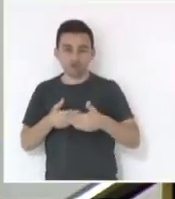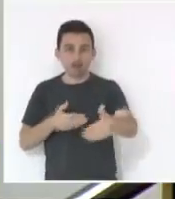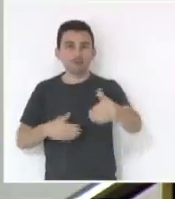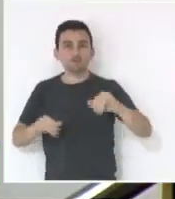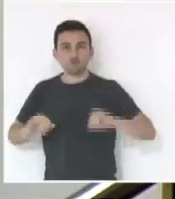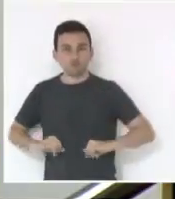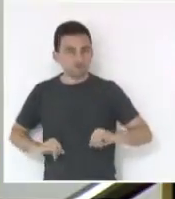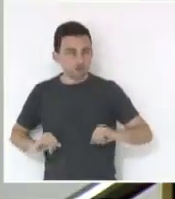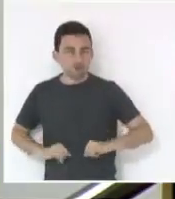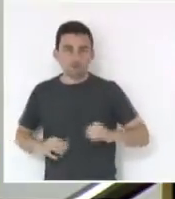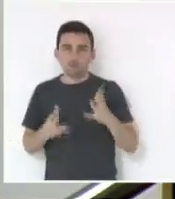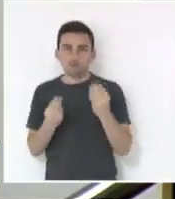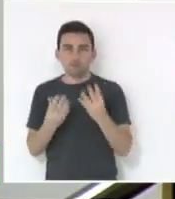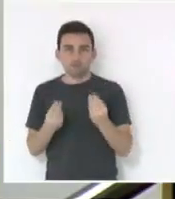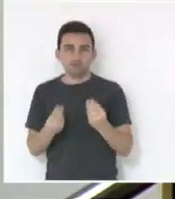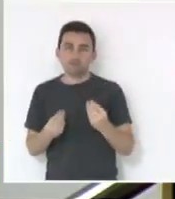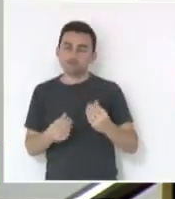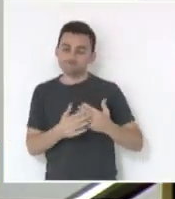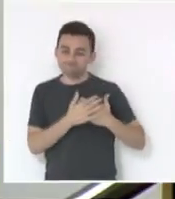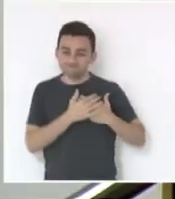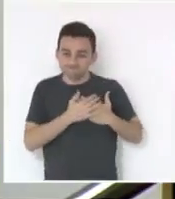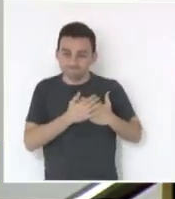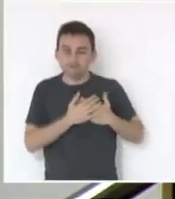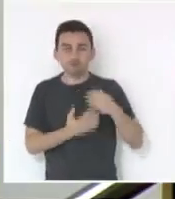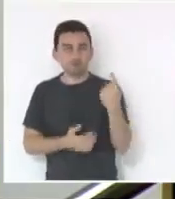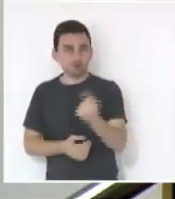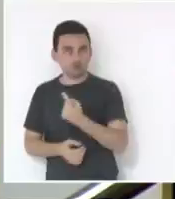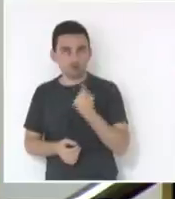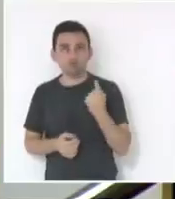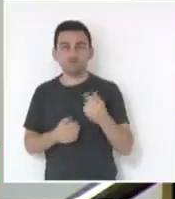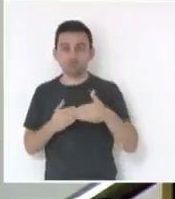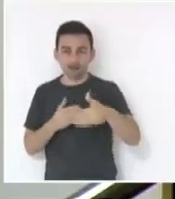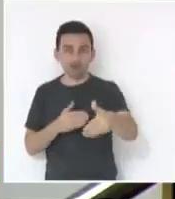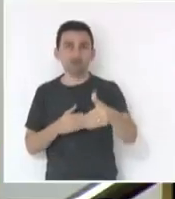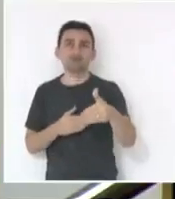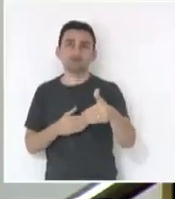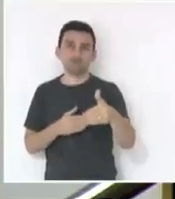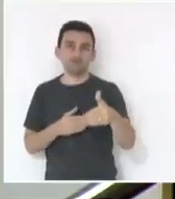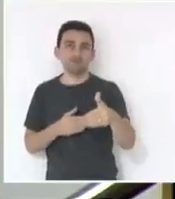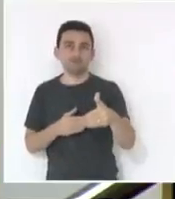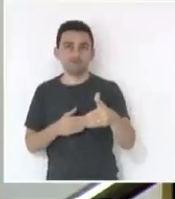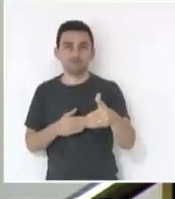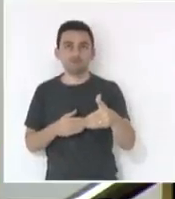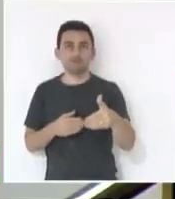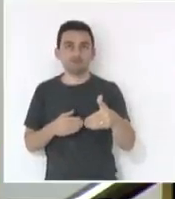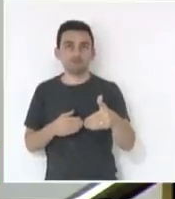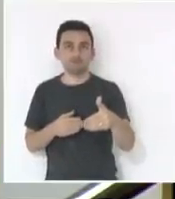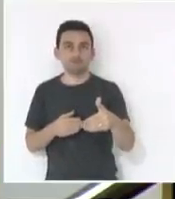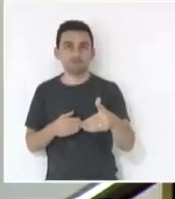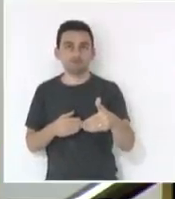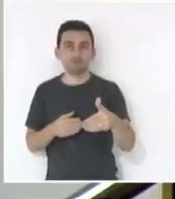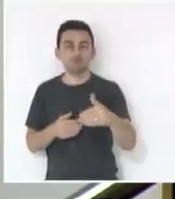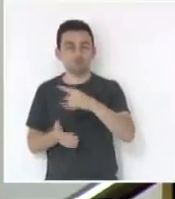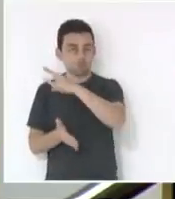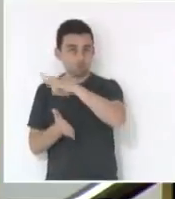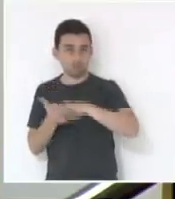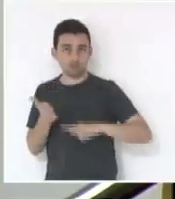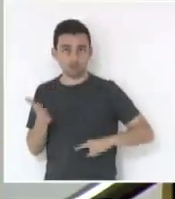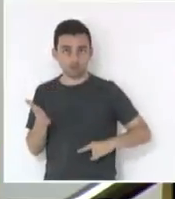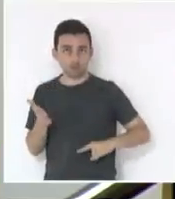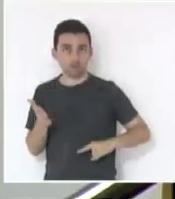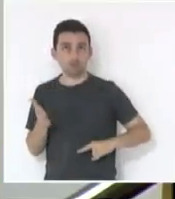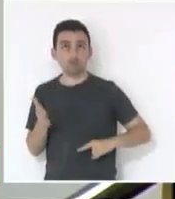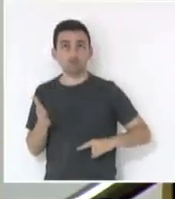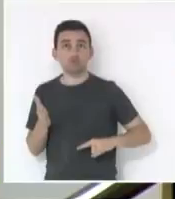fica a nossa solidariedade e estamos aqui à disposição e vamos fazer o possível, com documentos para o presidente